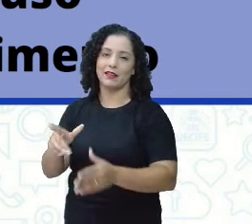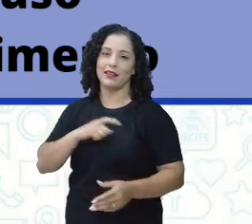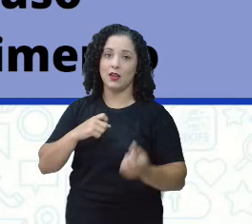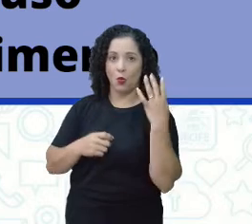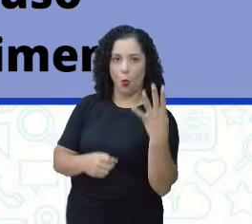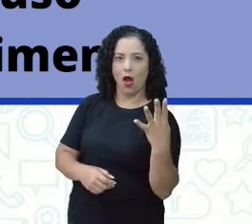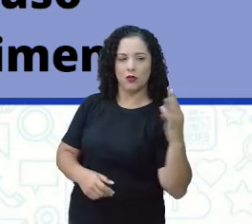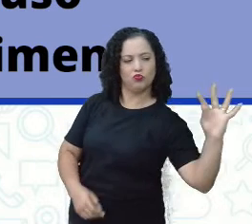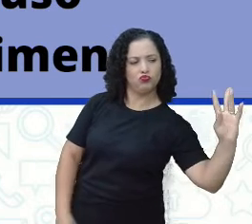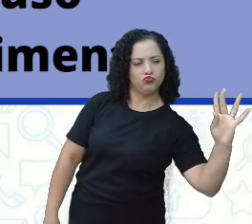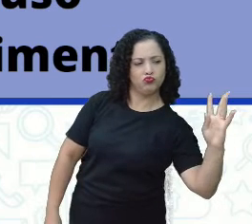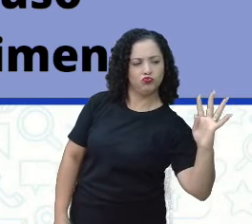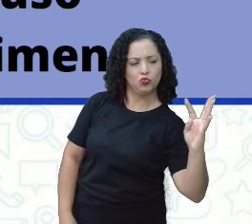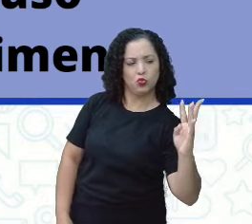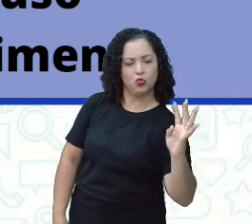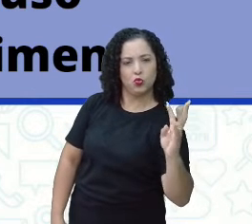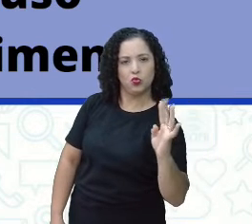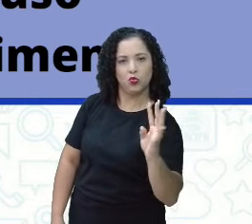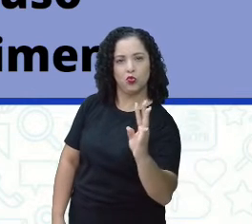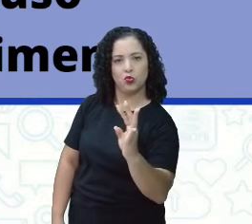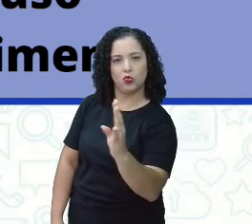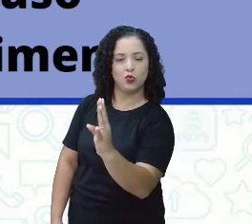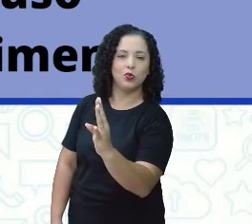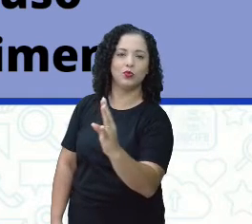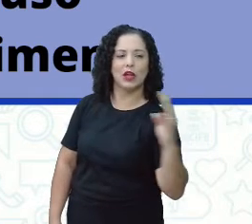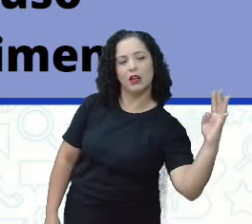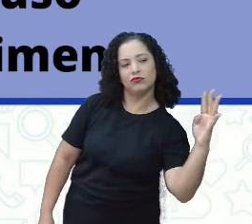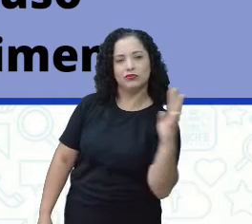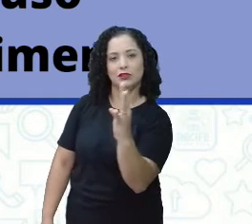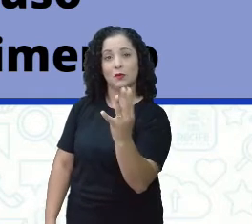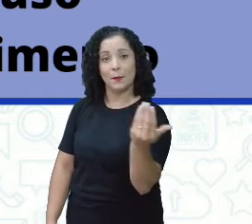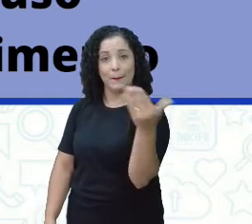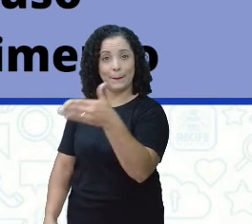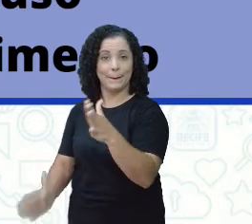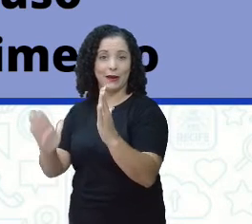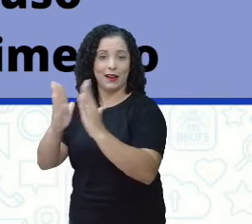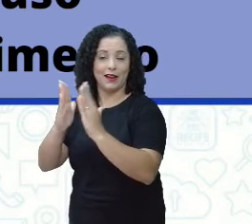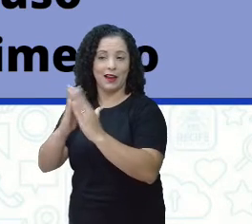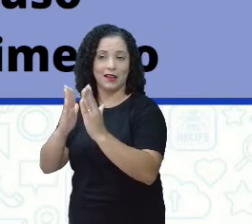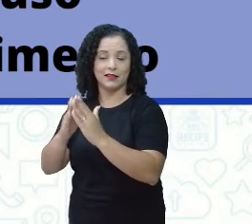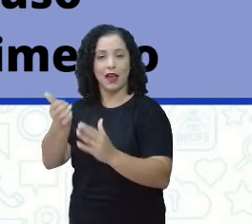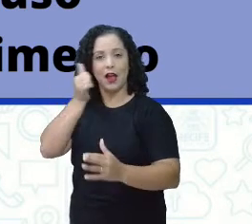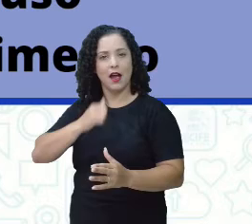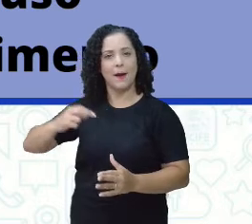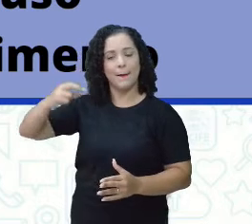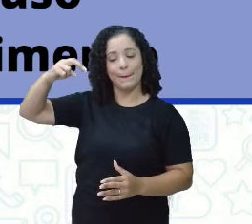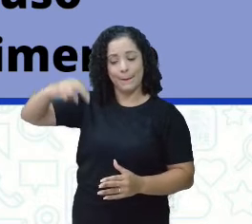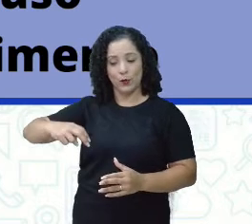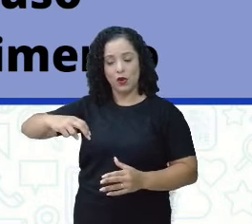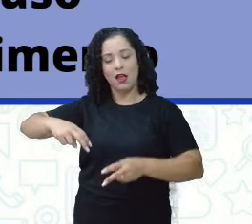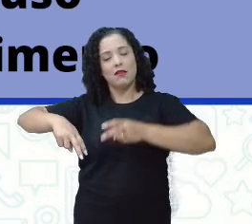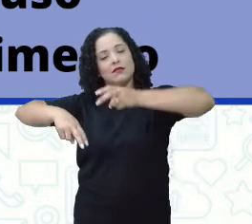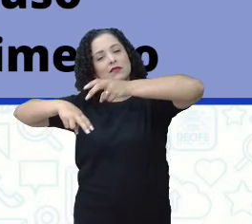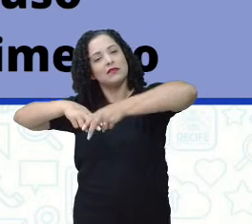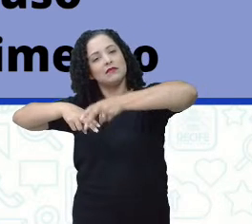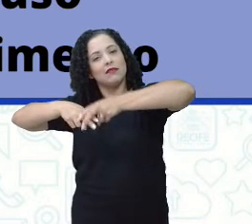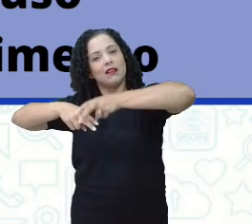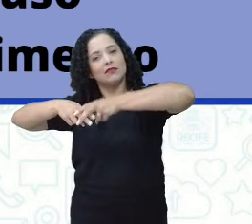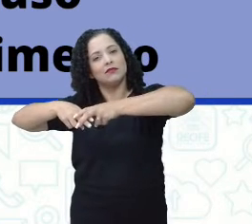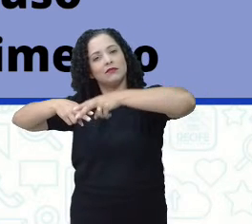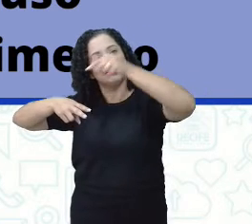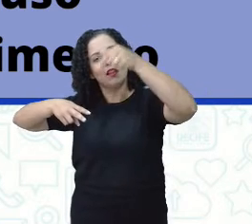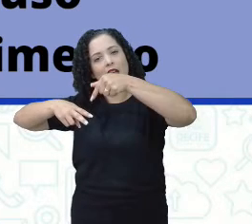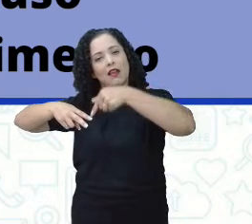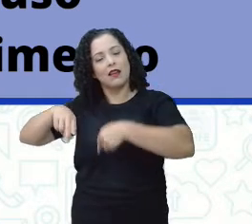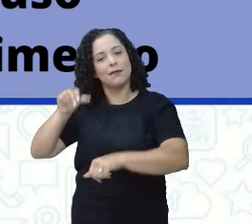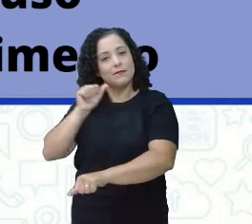4 surfistas que estão voltando para casa, estão indo para casa. Então, a minha pergunta é, a moça sentada aí na cadeira,